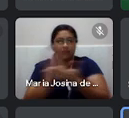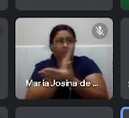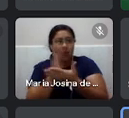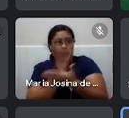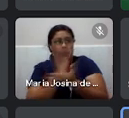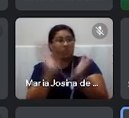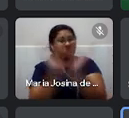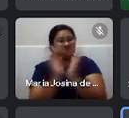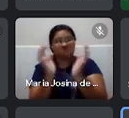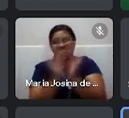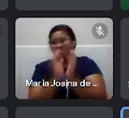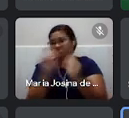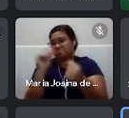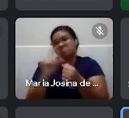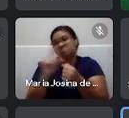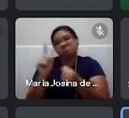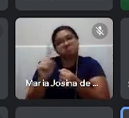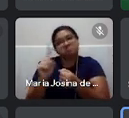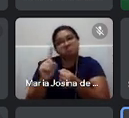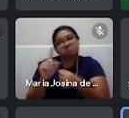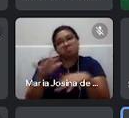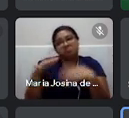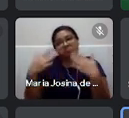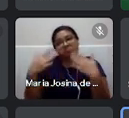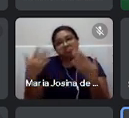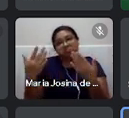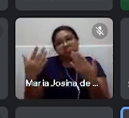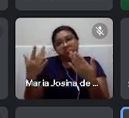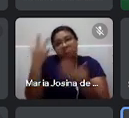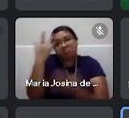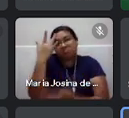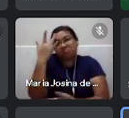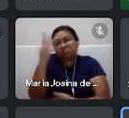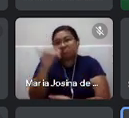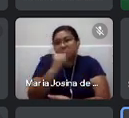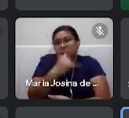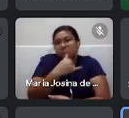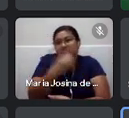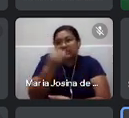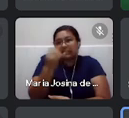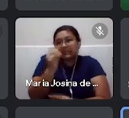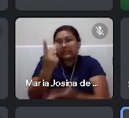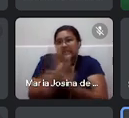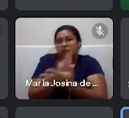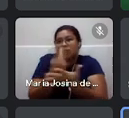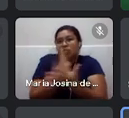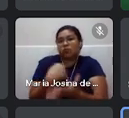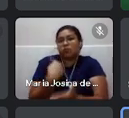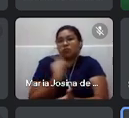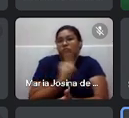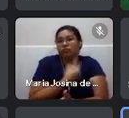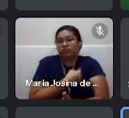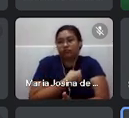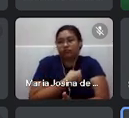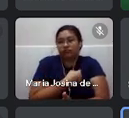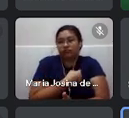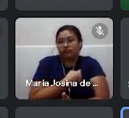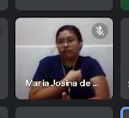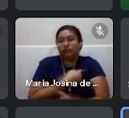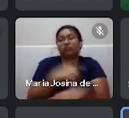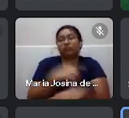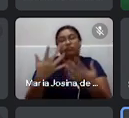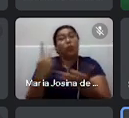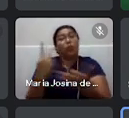feito, infelizmente a gente não tem como dizer que houve erro da gente. O erro foi do grupo que